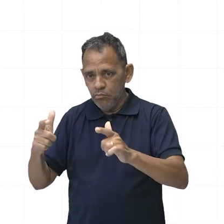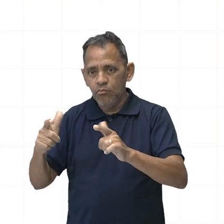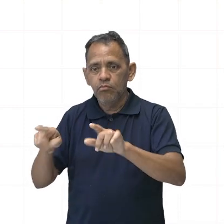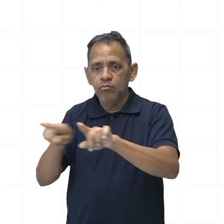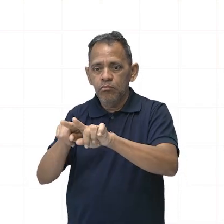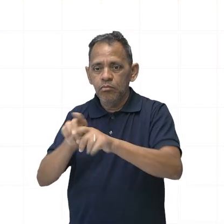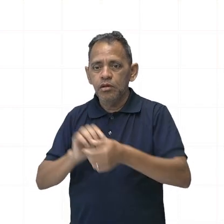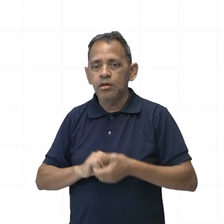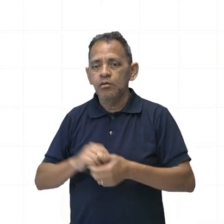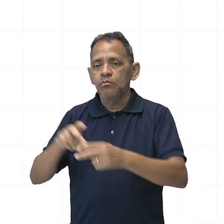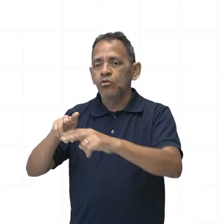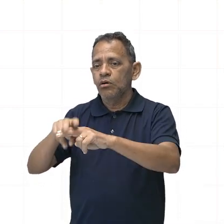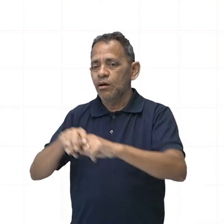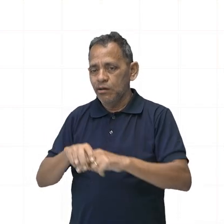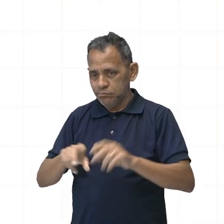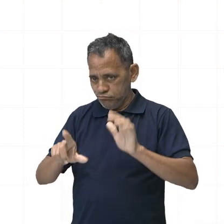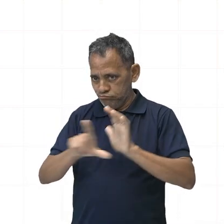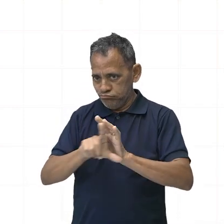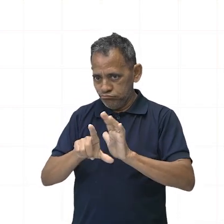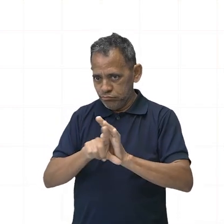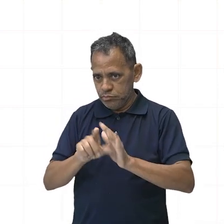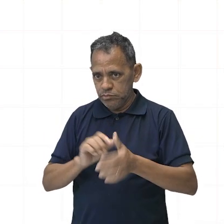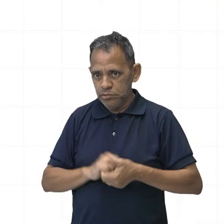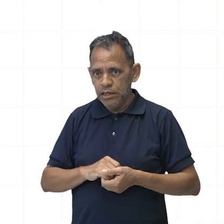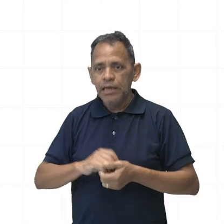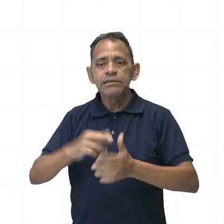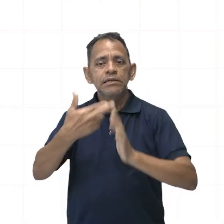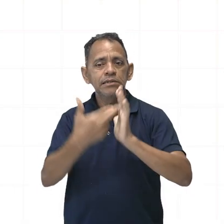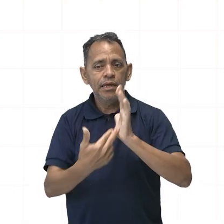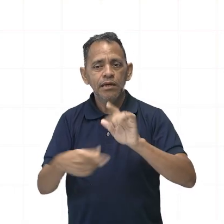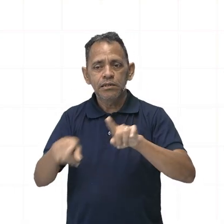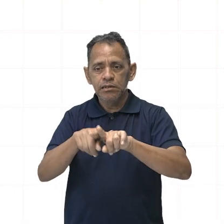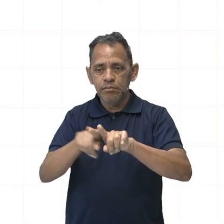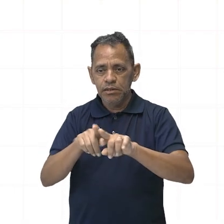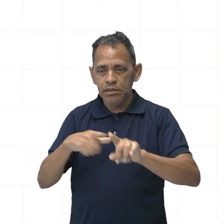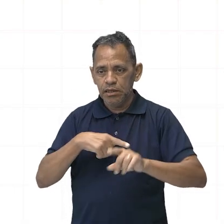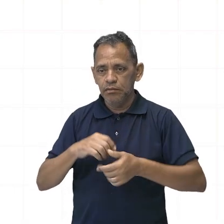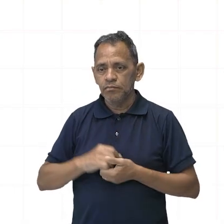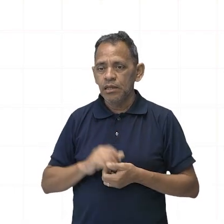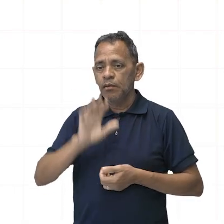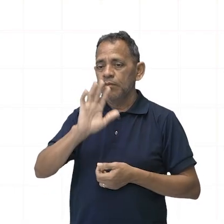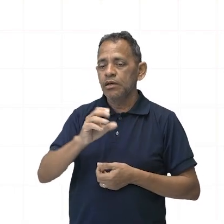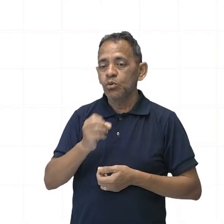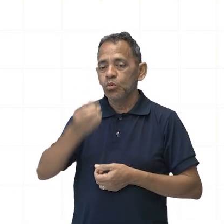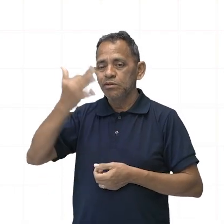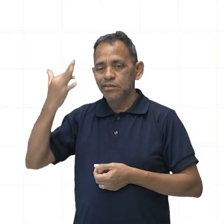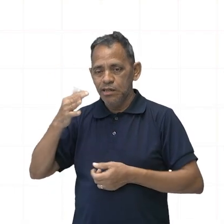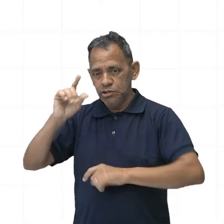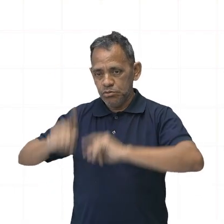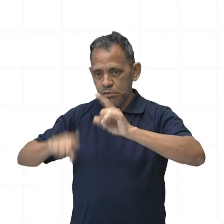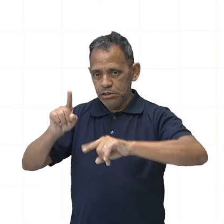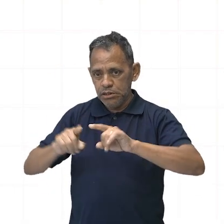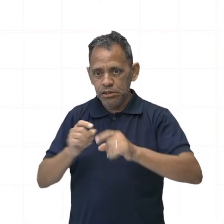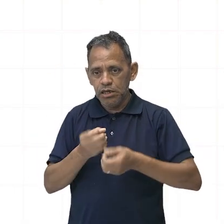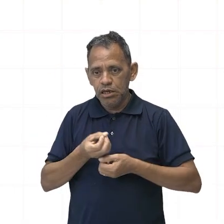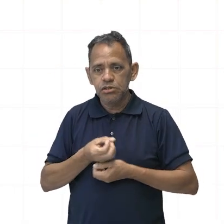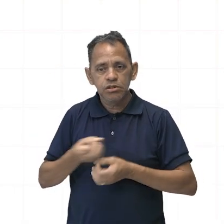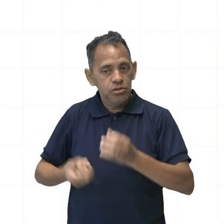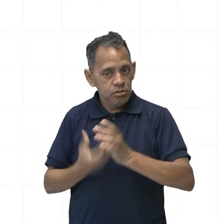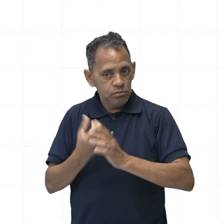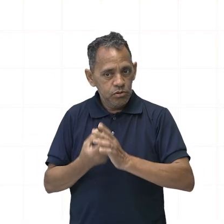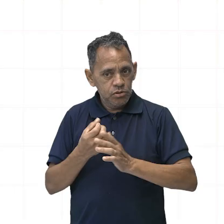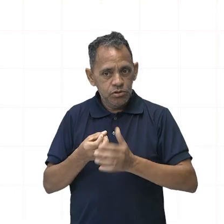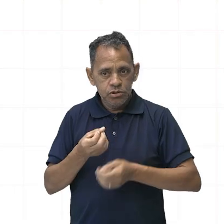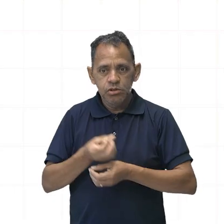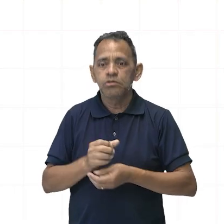da oferta e da demanda, ok? Agora, a quantidade de produtos ali produzidos